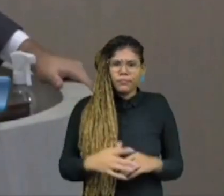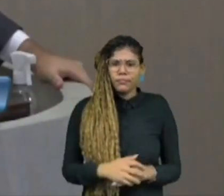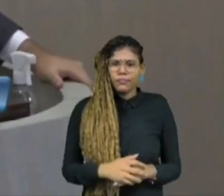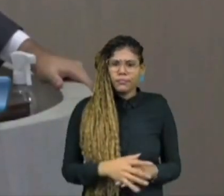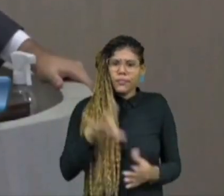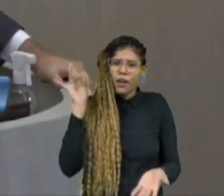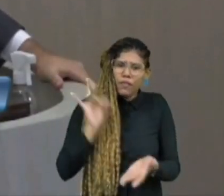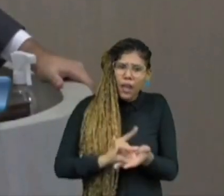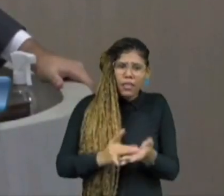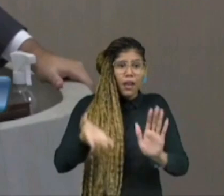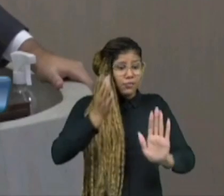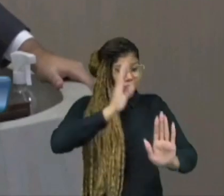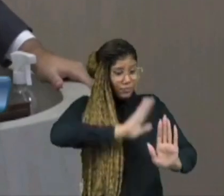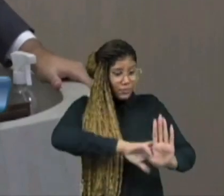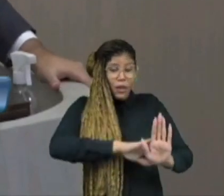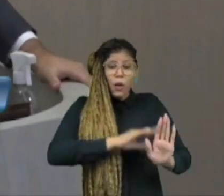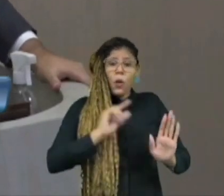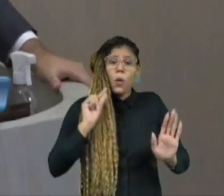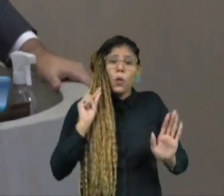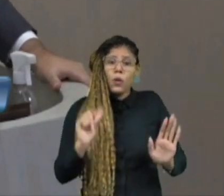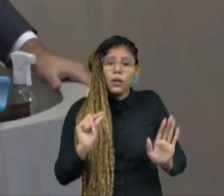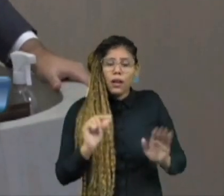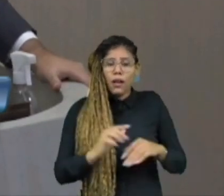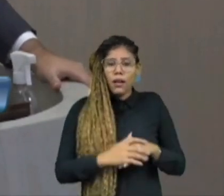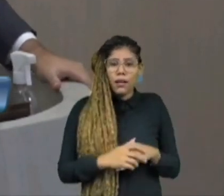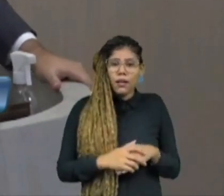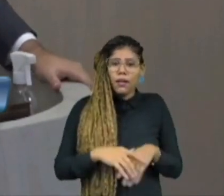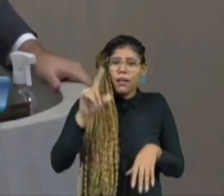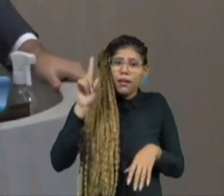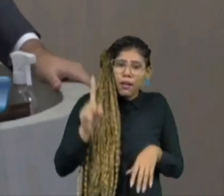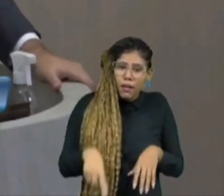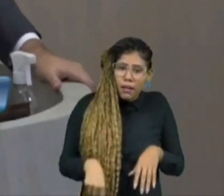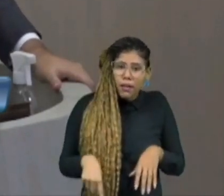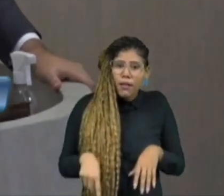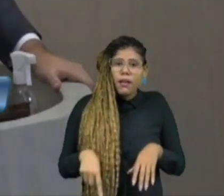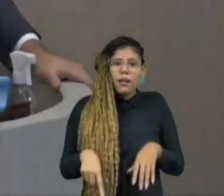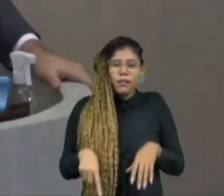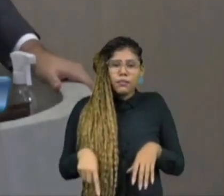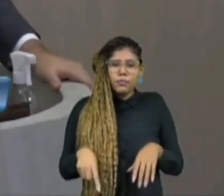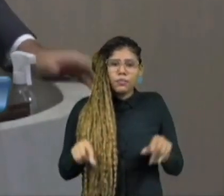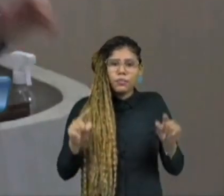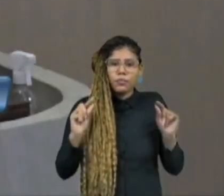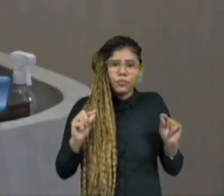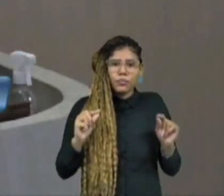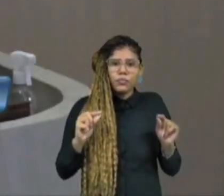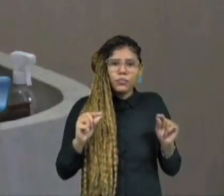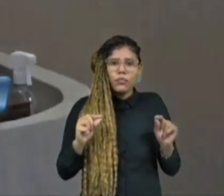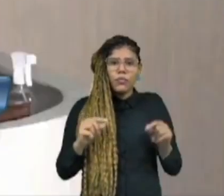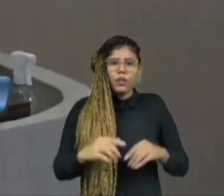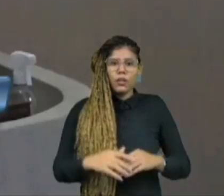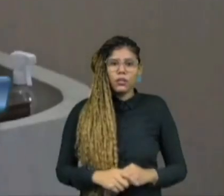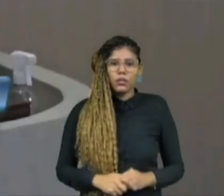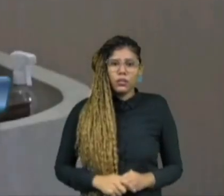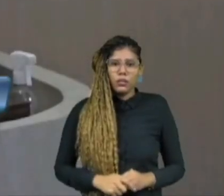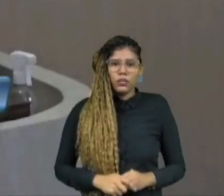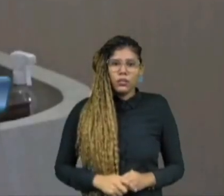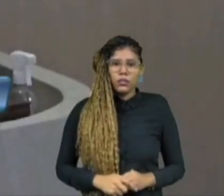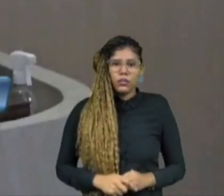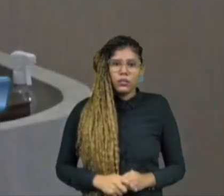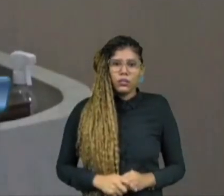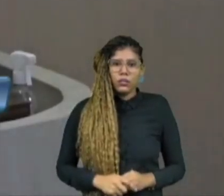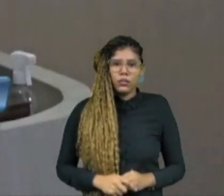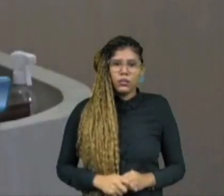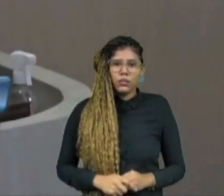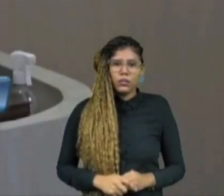trás disso. Que é na verdade, meus amigos, deputado Felipe Mota, deputado Sargento Reginaldo, é